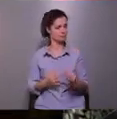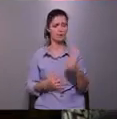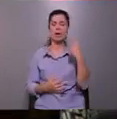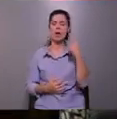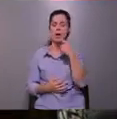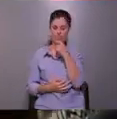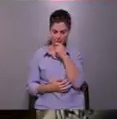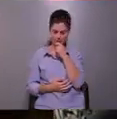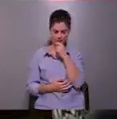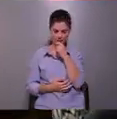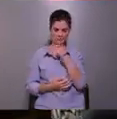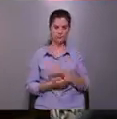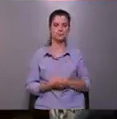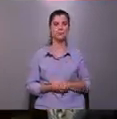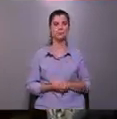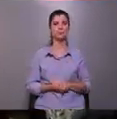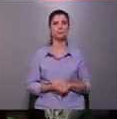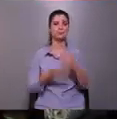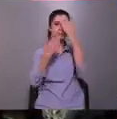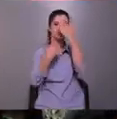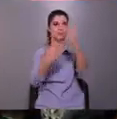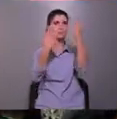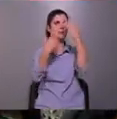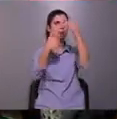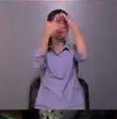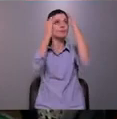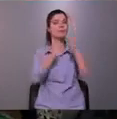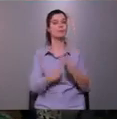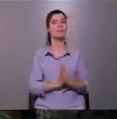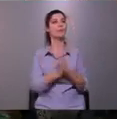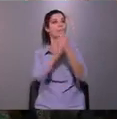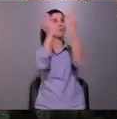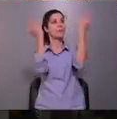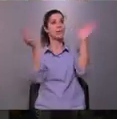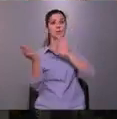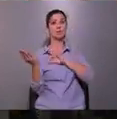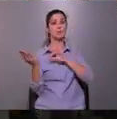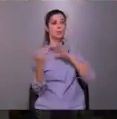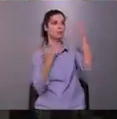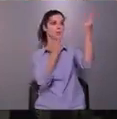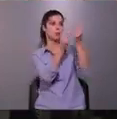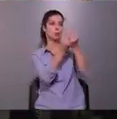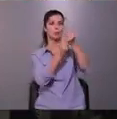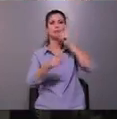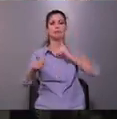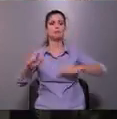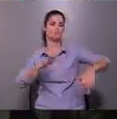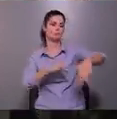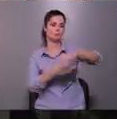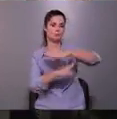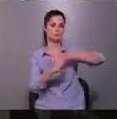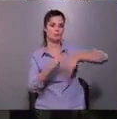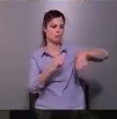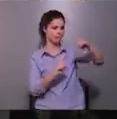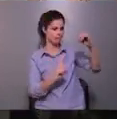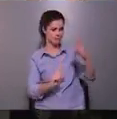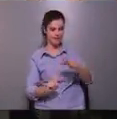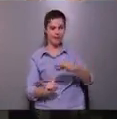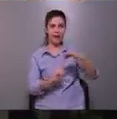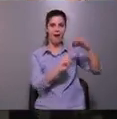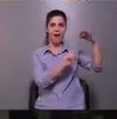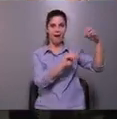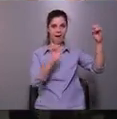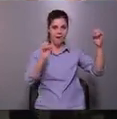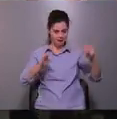Amém. Hail Mary, full of grace, the Lord is with you. Blessed are you among